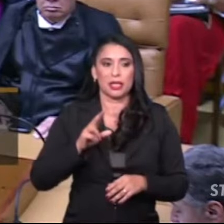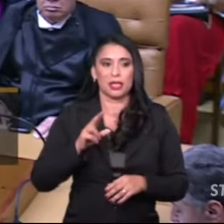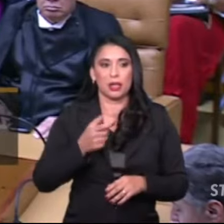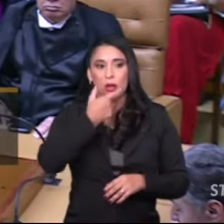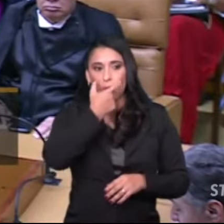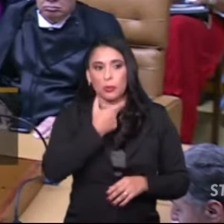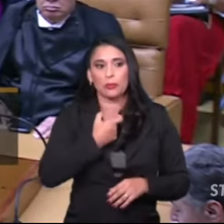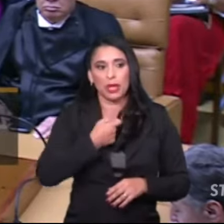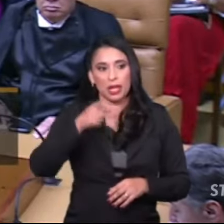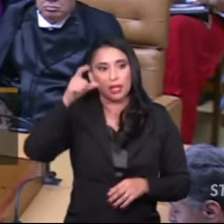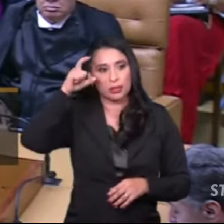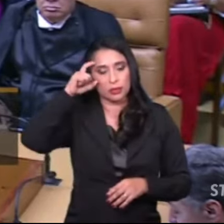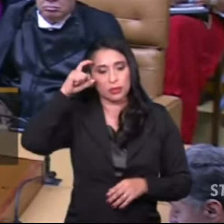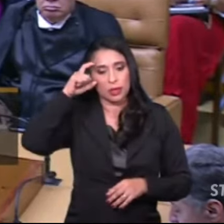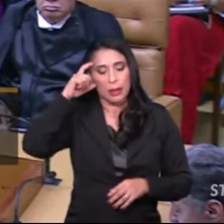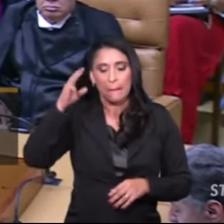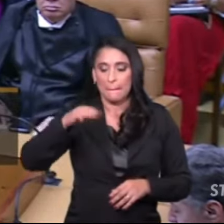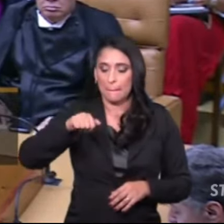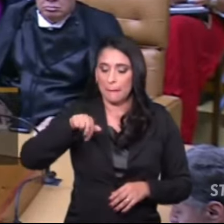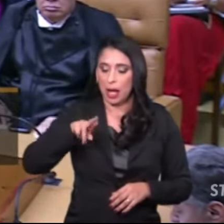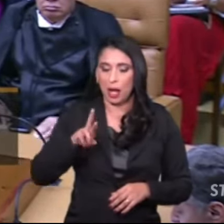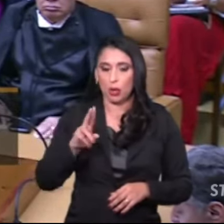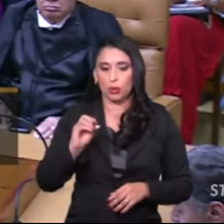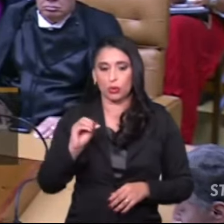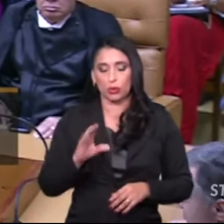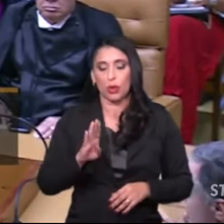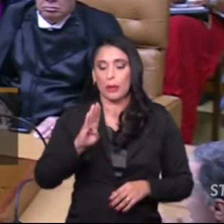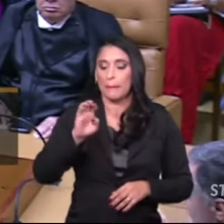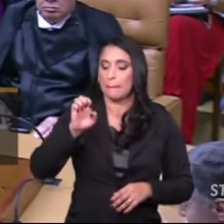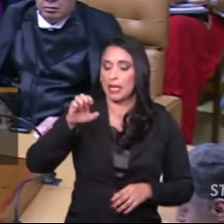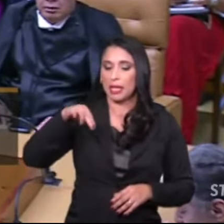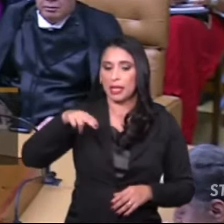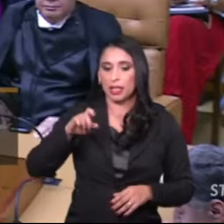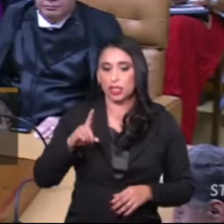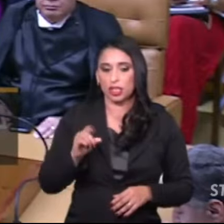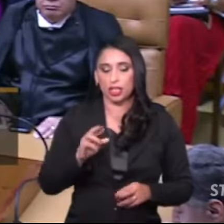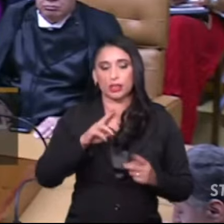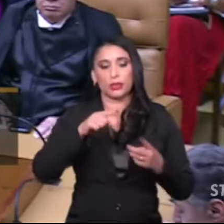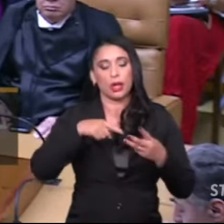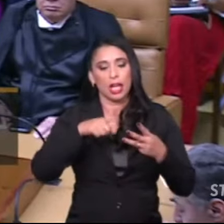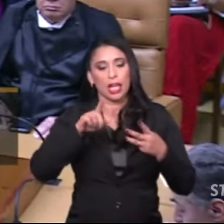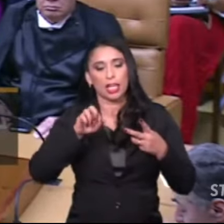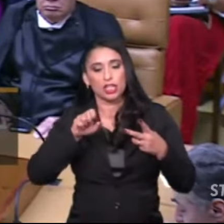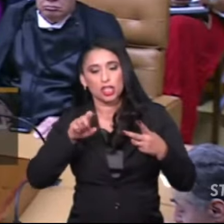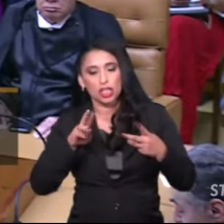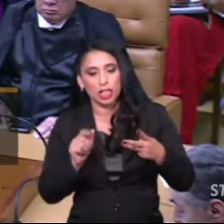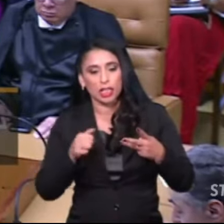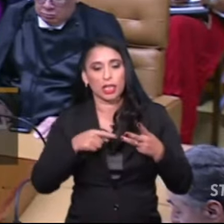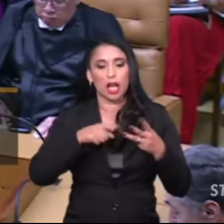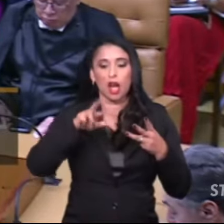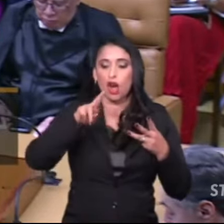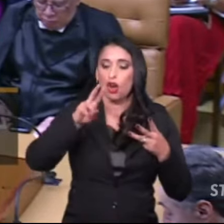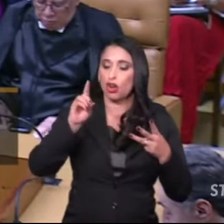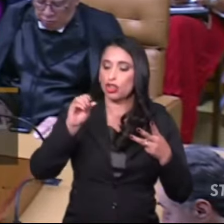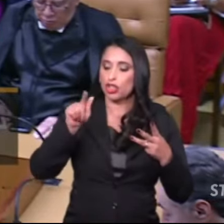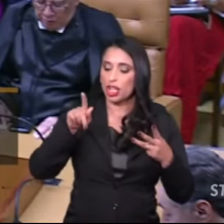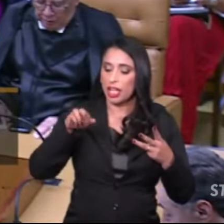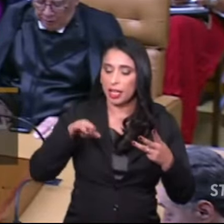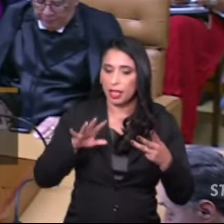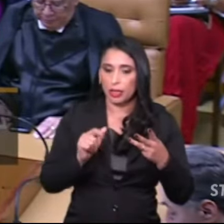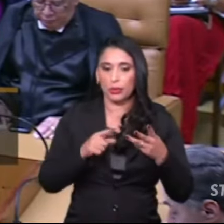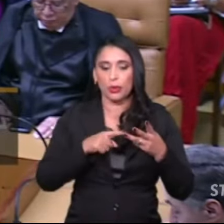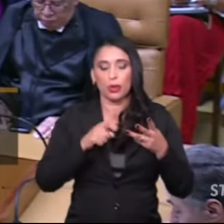Herman Benjamin, Mauro Campbell Marques, Benedito Gonçalves, Regina Helena Costa, Rogério Schietti, Reinaldo